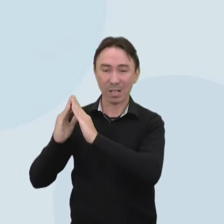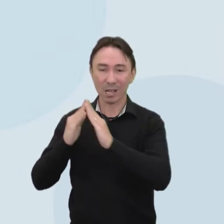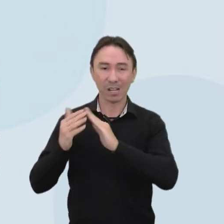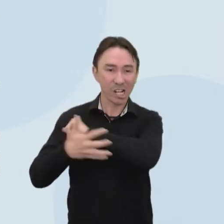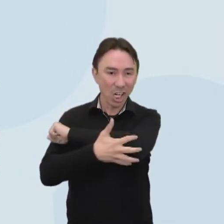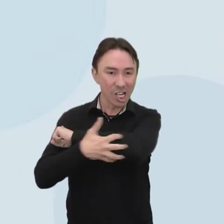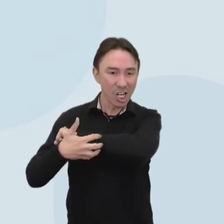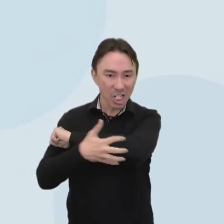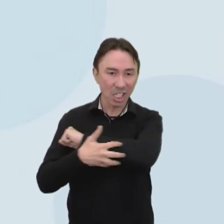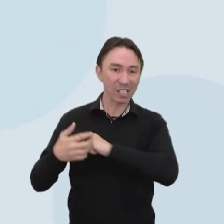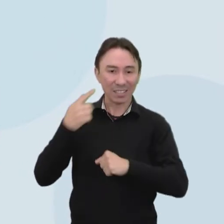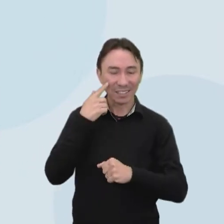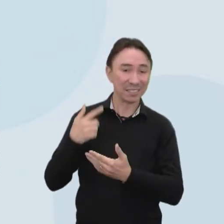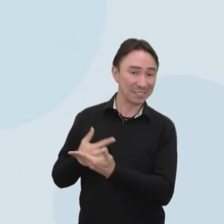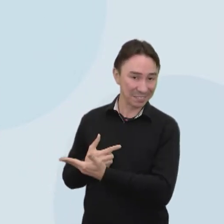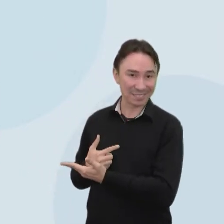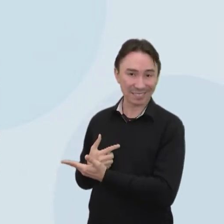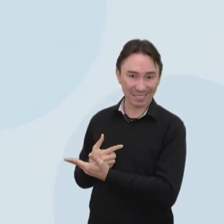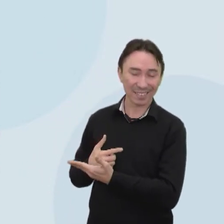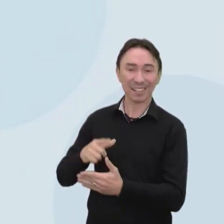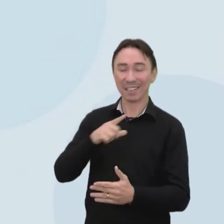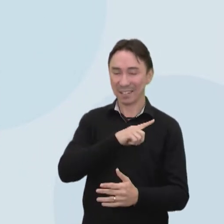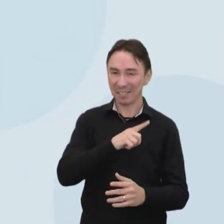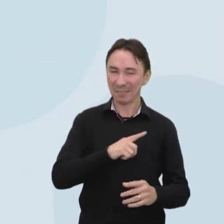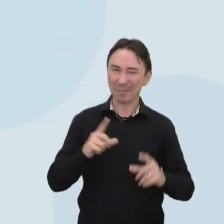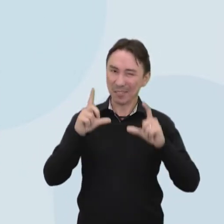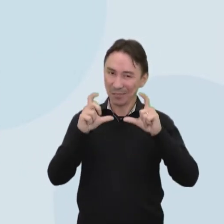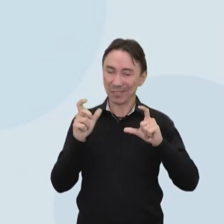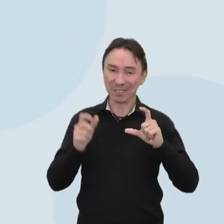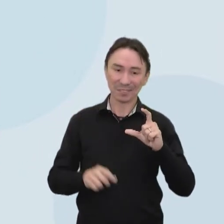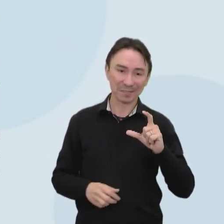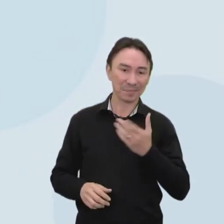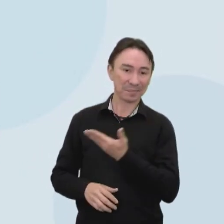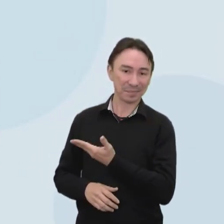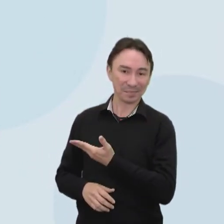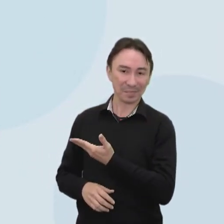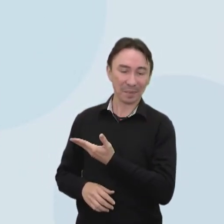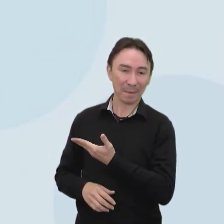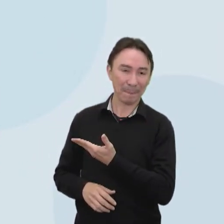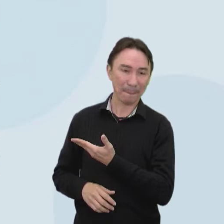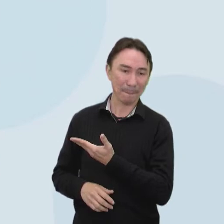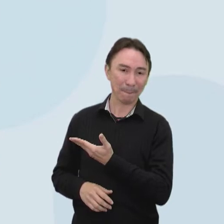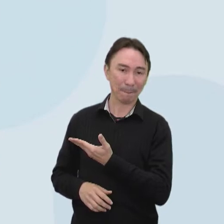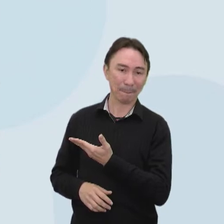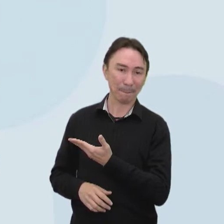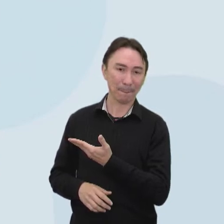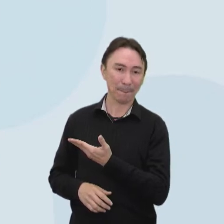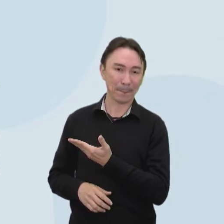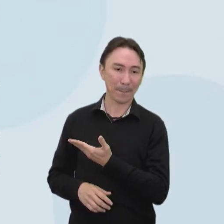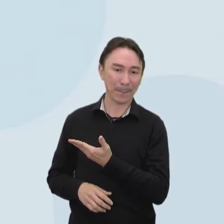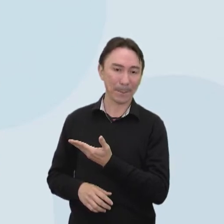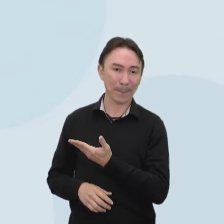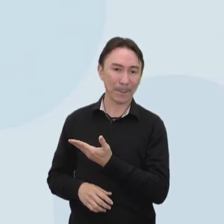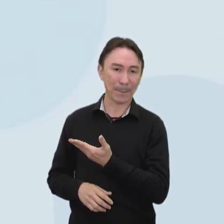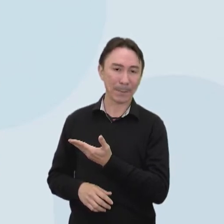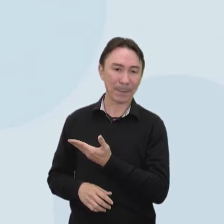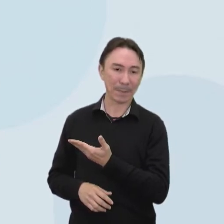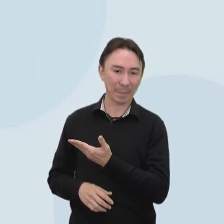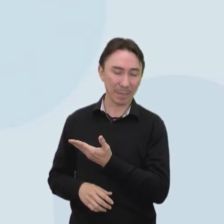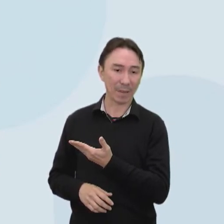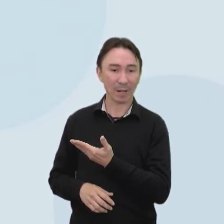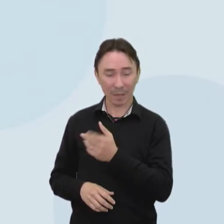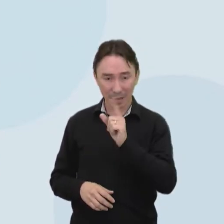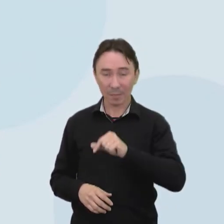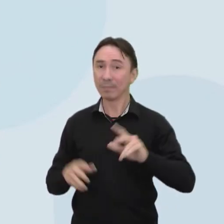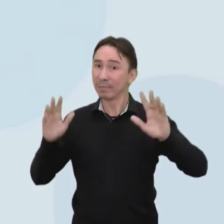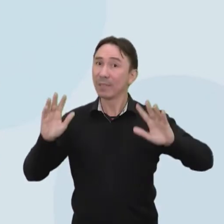Favelas, Agência de Notícia das Favelas, desculpa, né? Falando sobre esse evento de